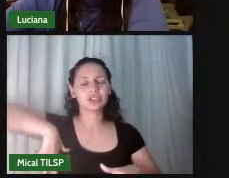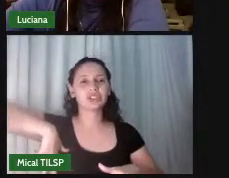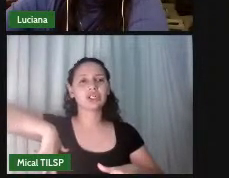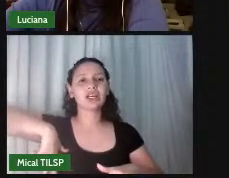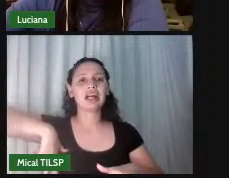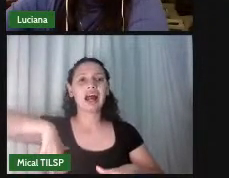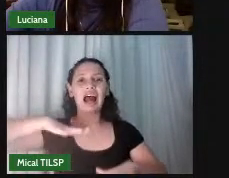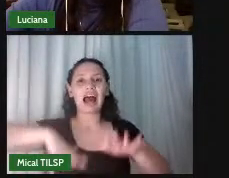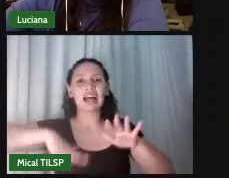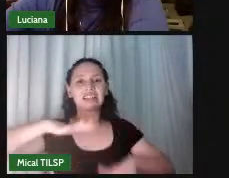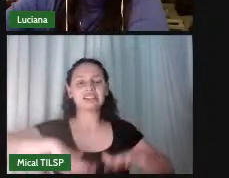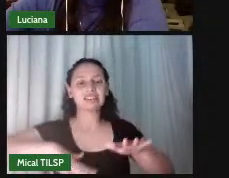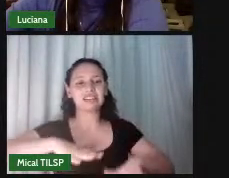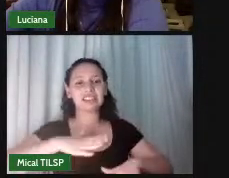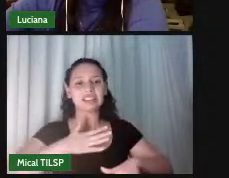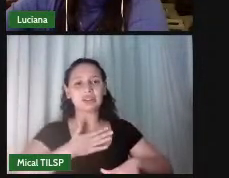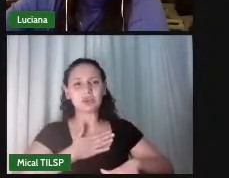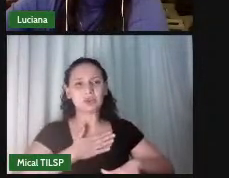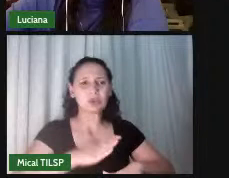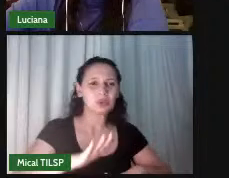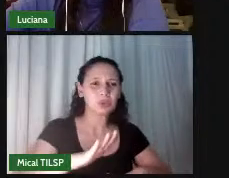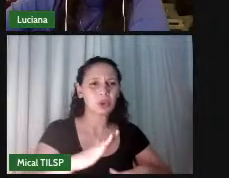vai procurar os direitos dele.